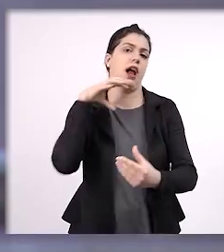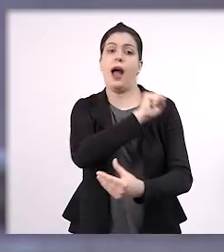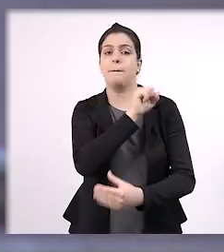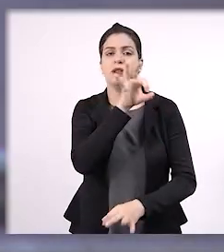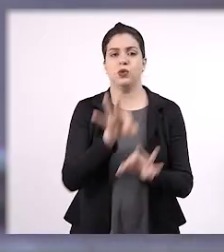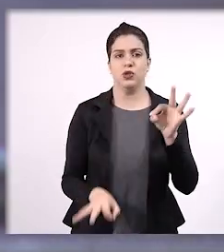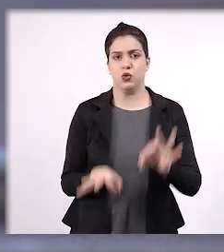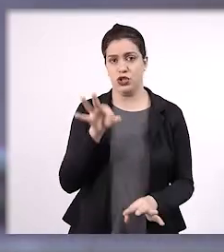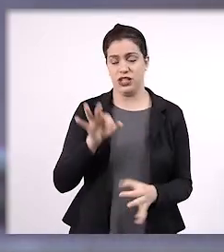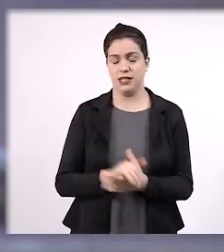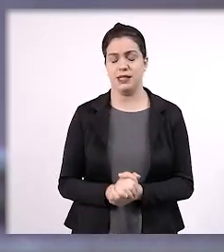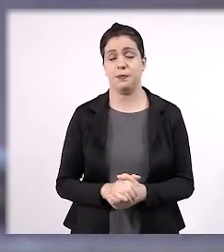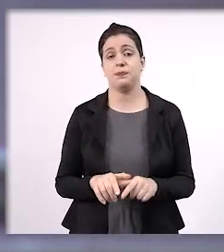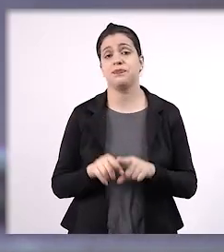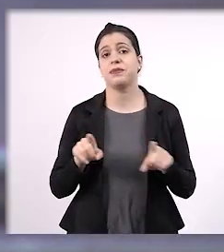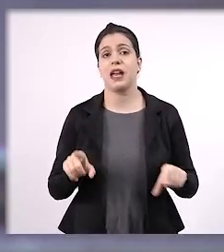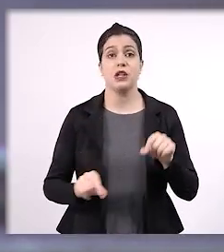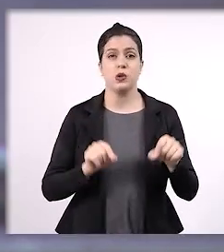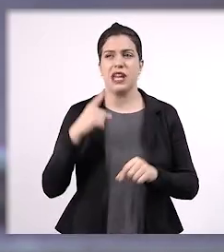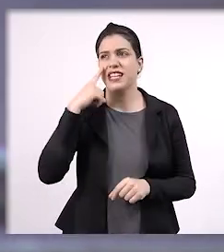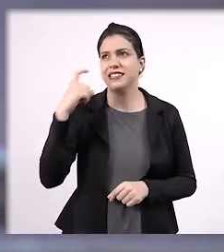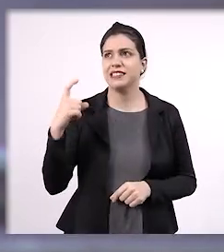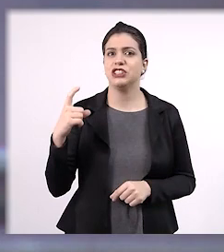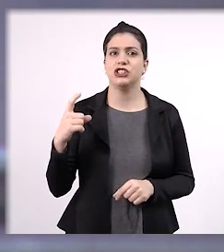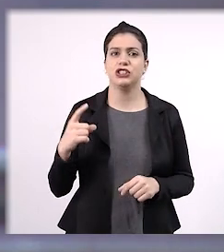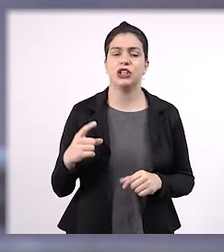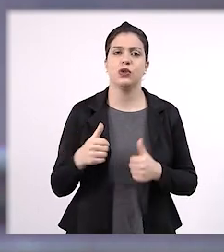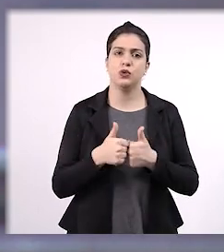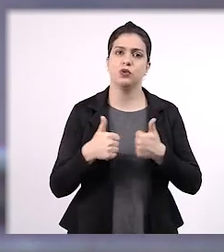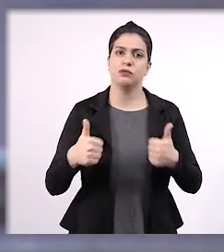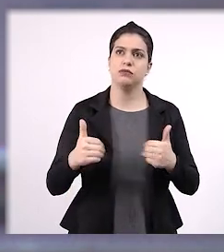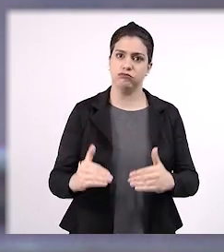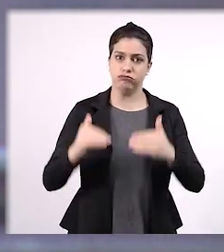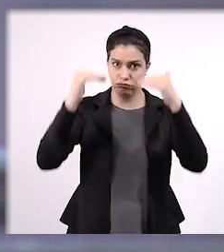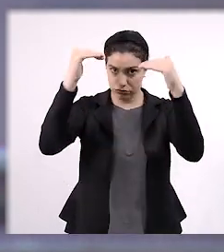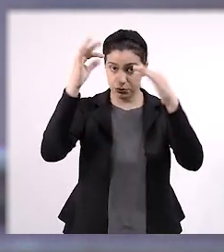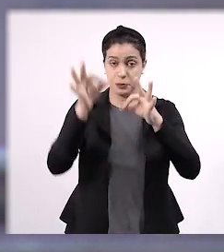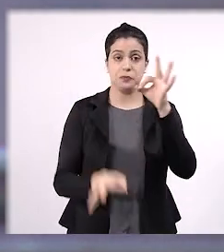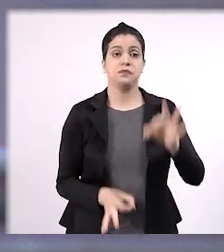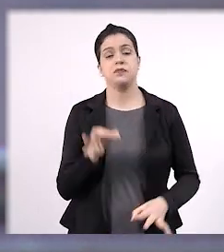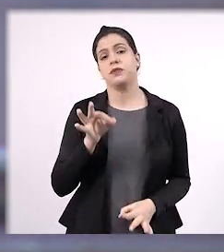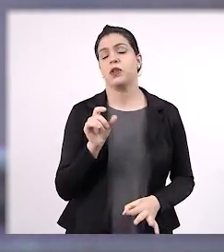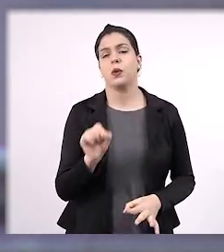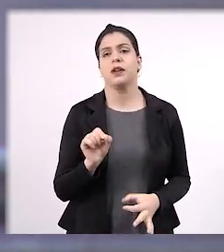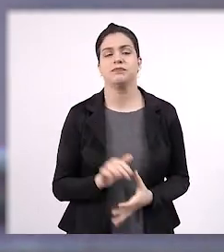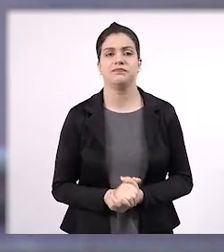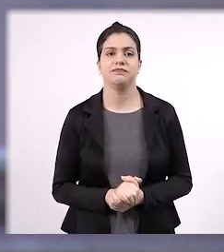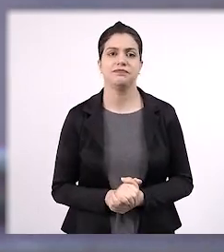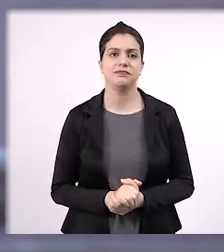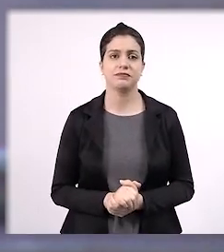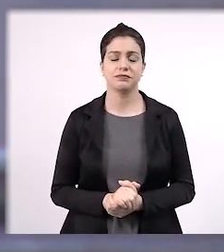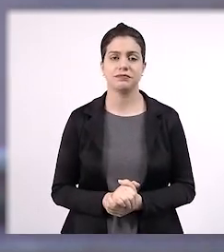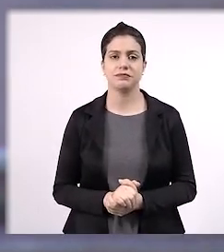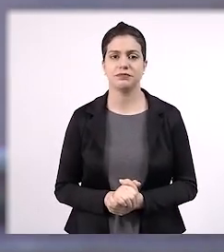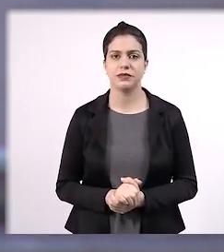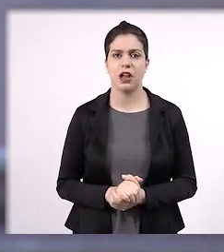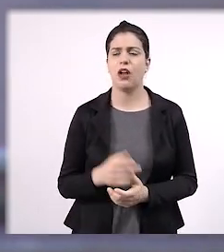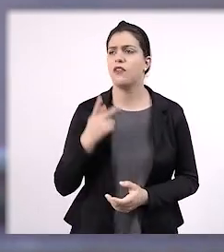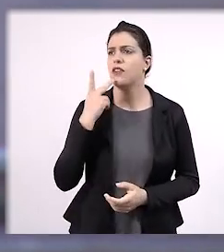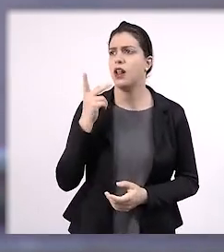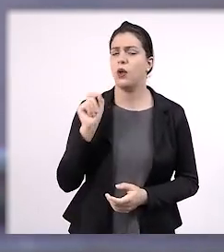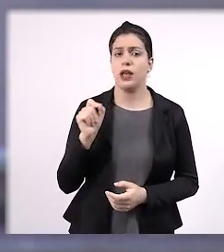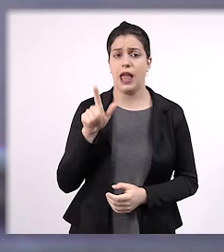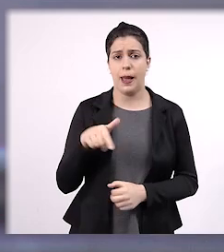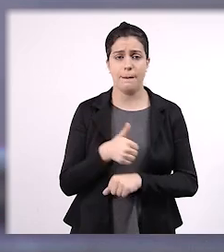idosos, eles tramitam mais rápido na justiça. Só que interessante que chegou um caso no Superior Tribunal de Justiça, e